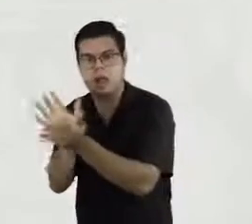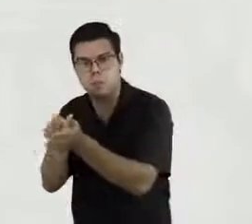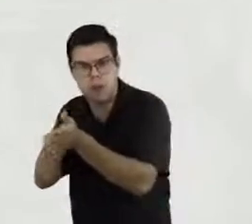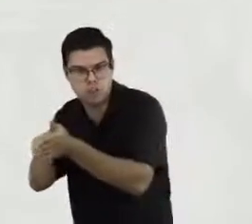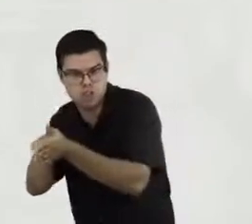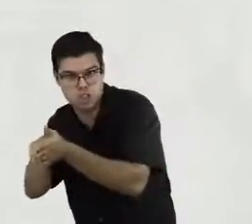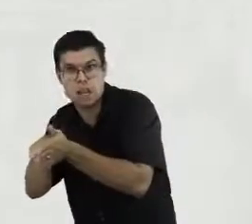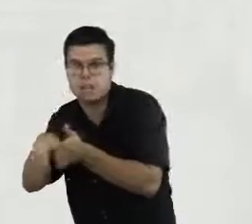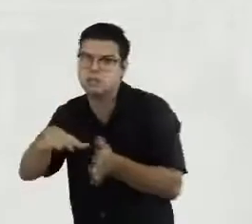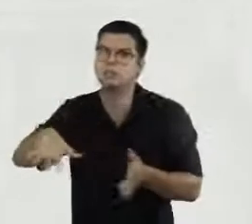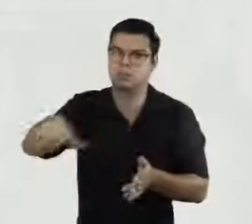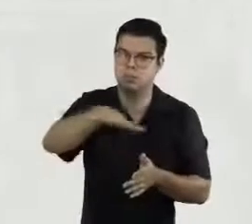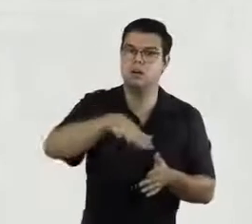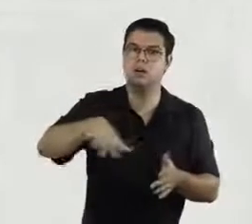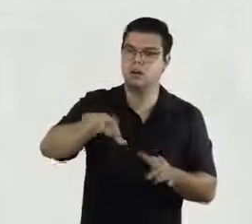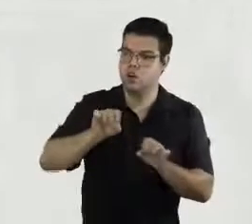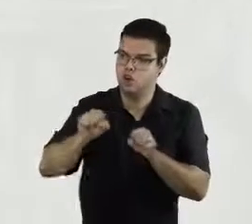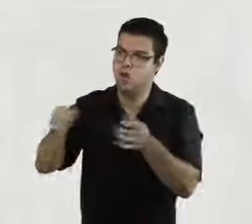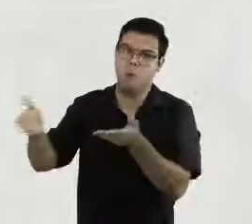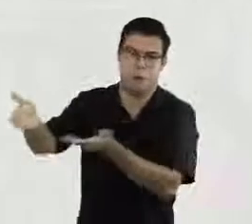exemplo.